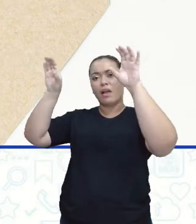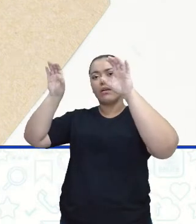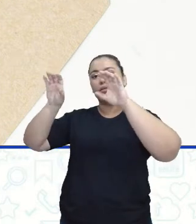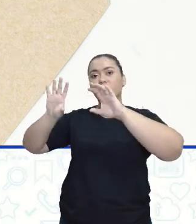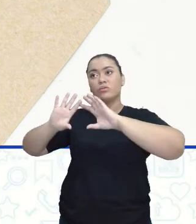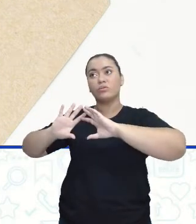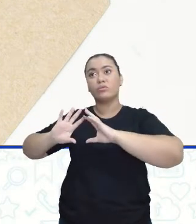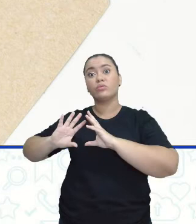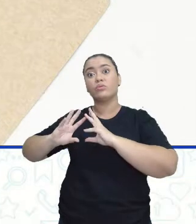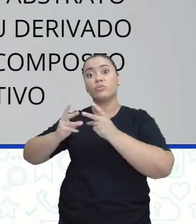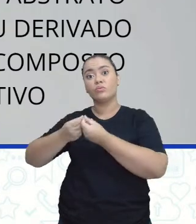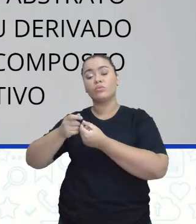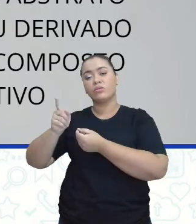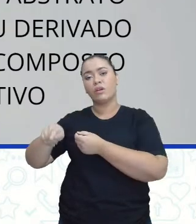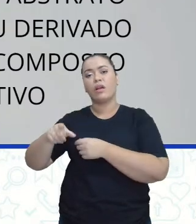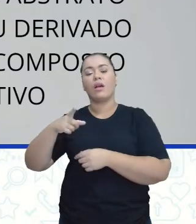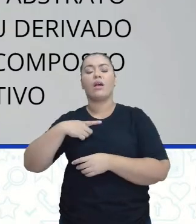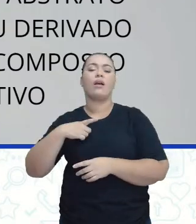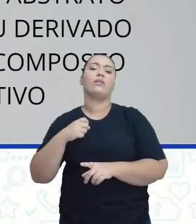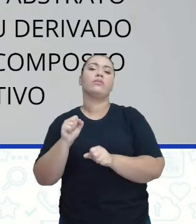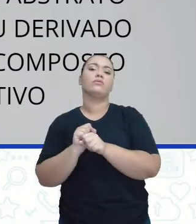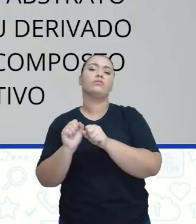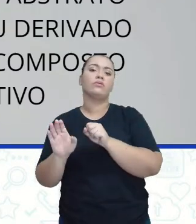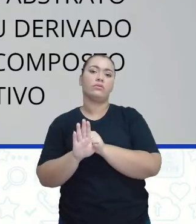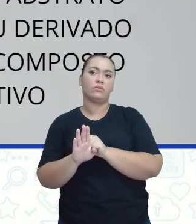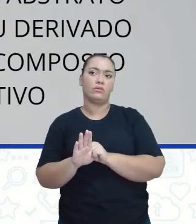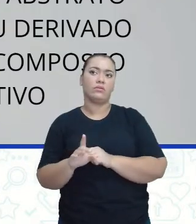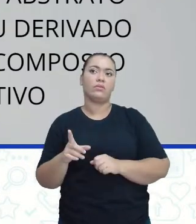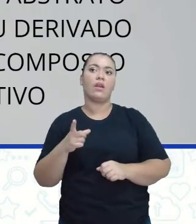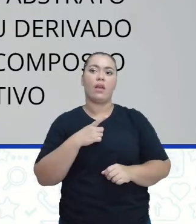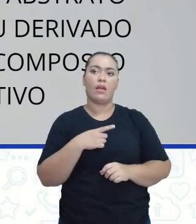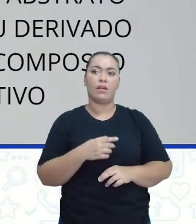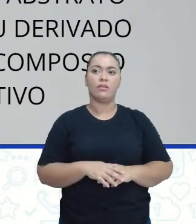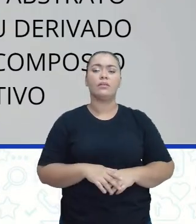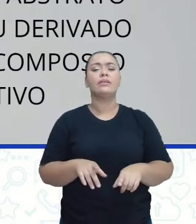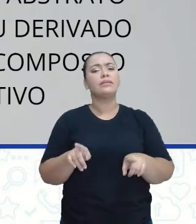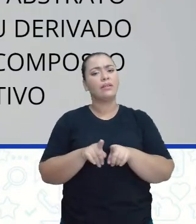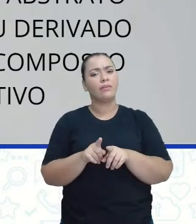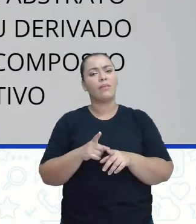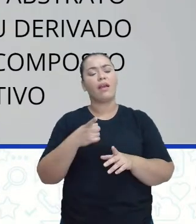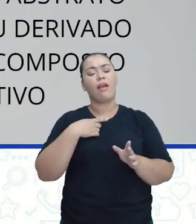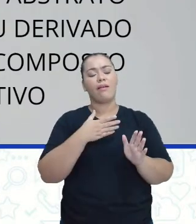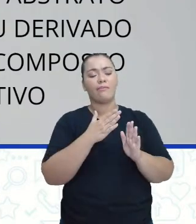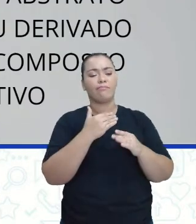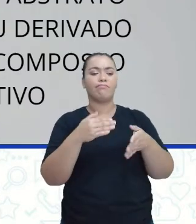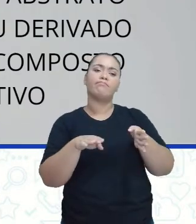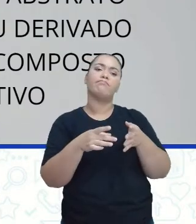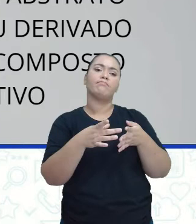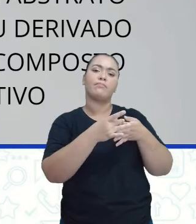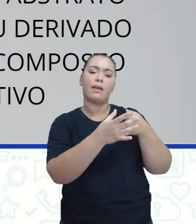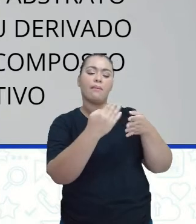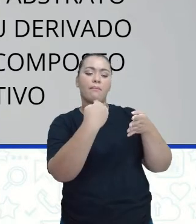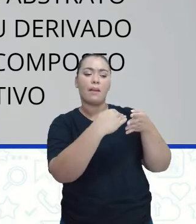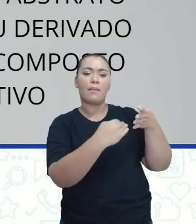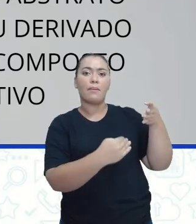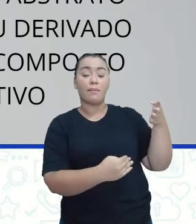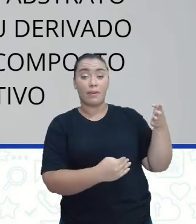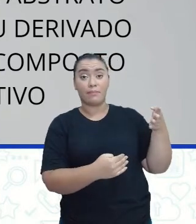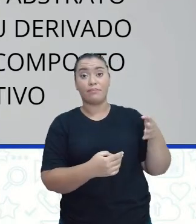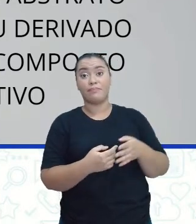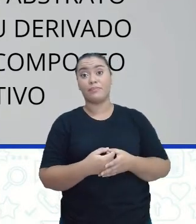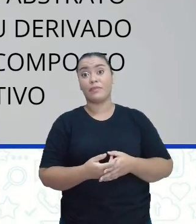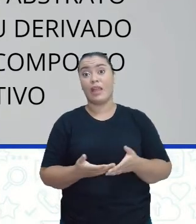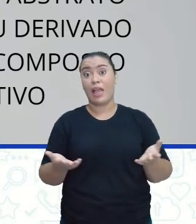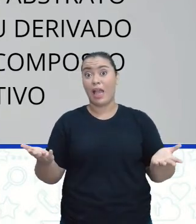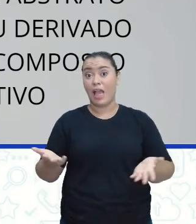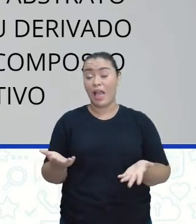Todos esses são substantivos, tá? Que também são classificados em várias categorias, que a gente não vai